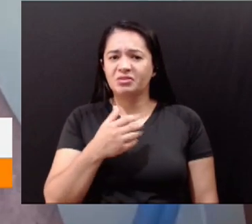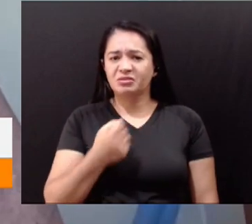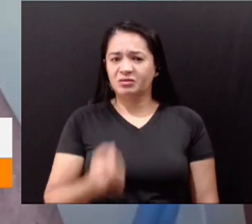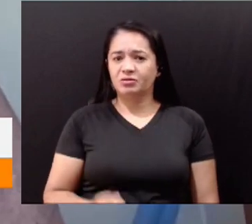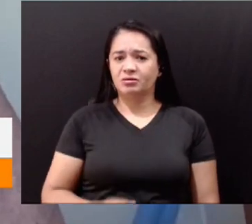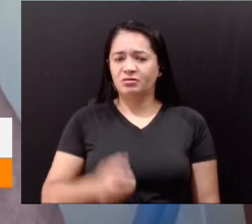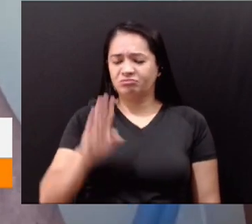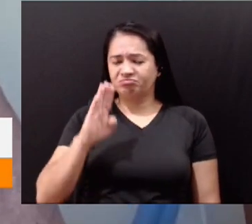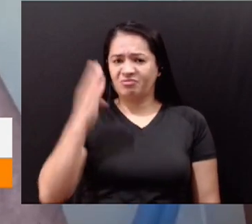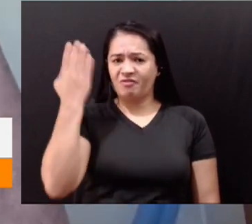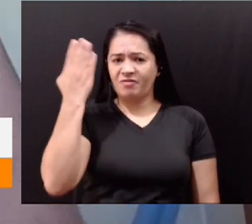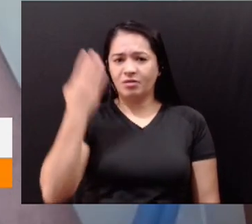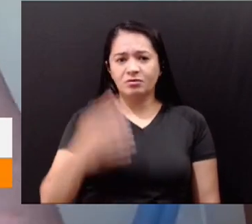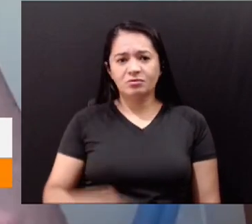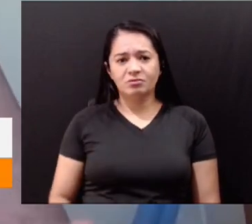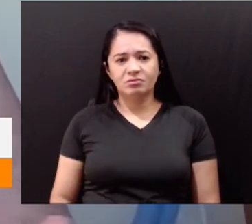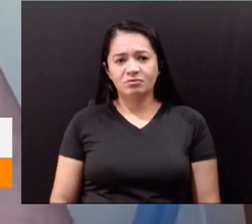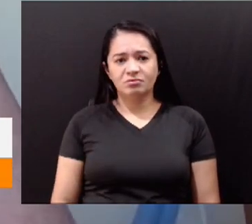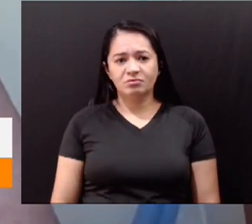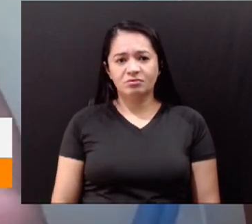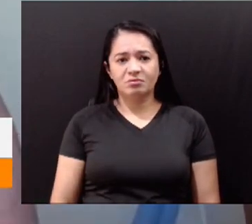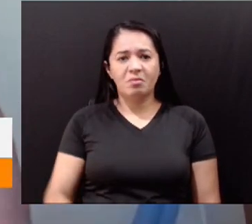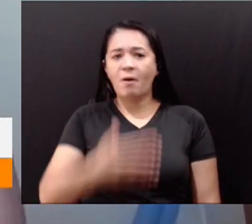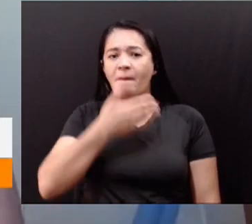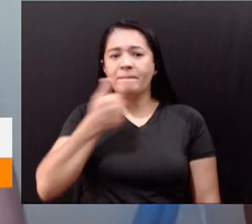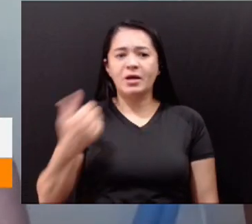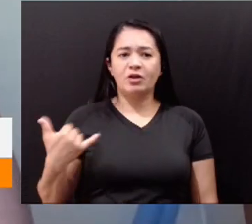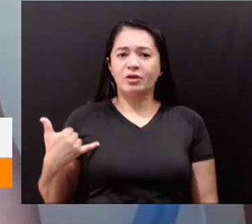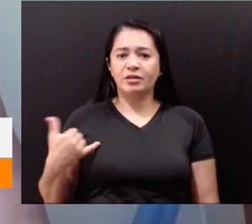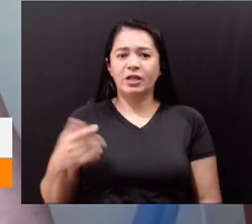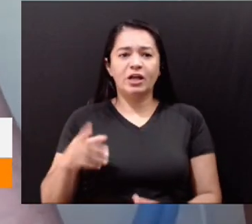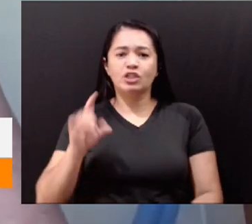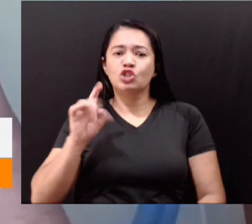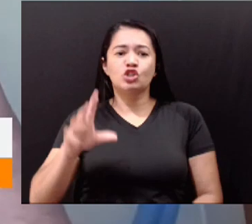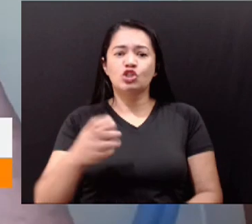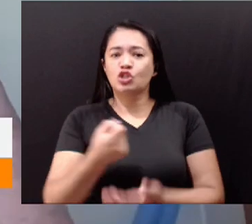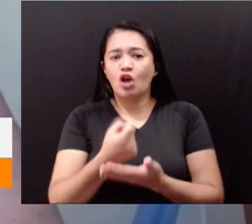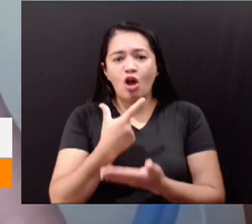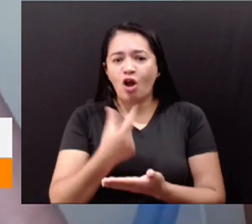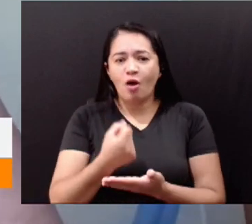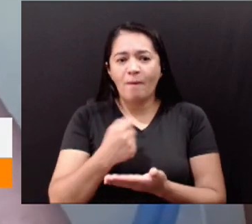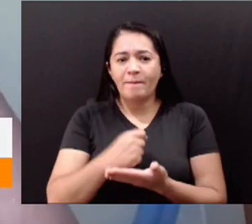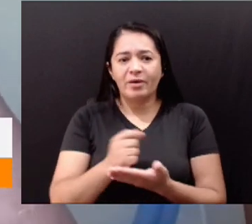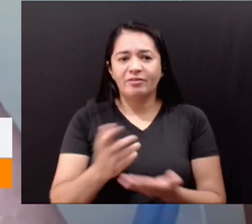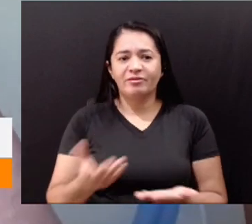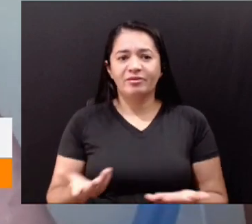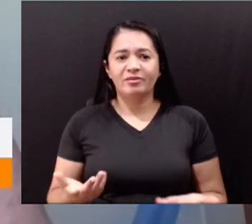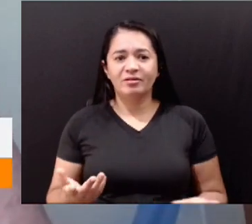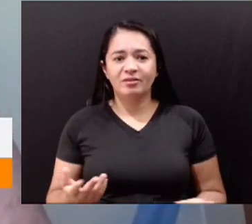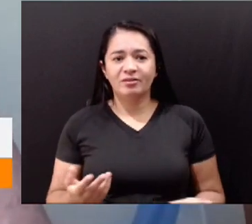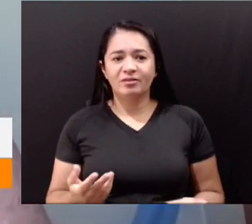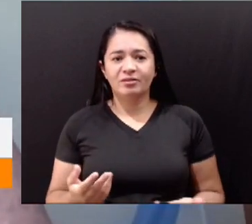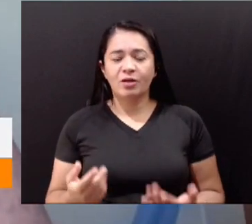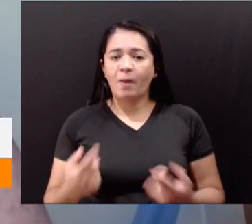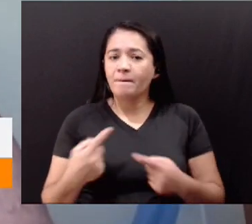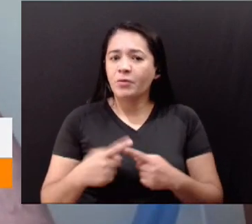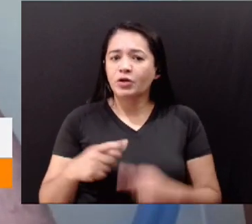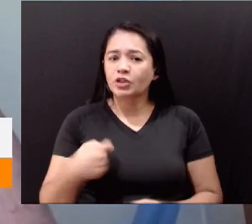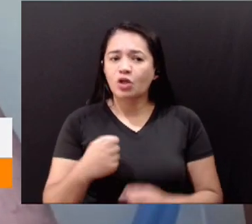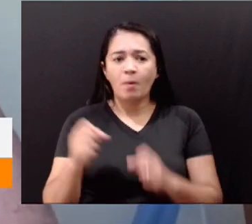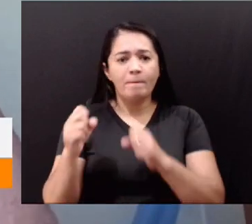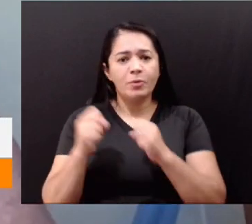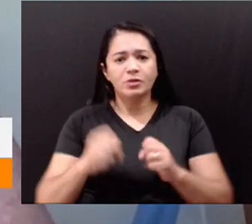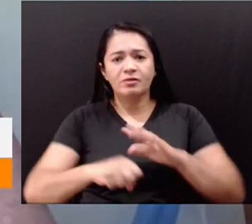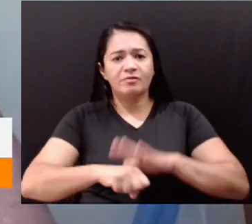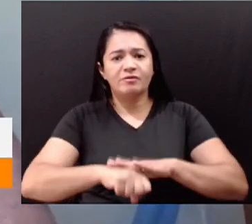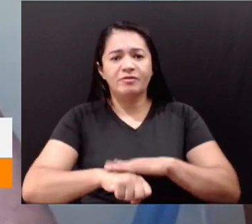melhor idade para farmácia, mas é melhor idade, mas a gente tem possibilidade de fazer um monte de coisa interessante.